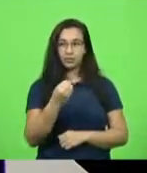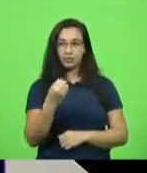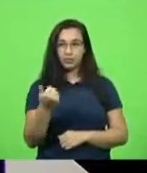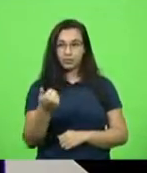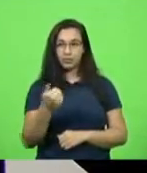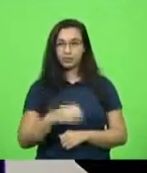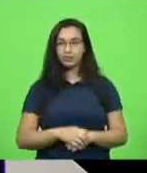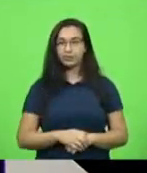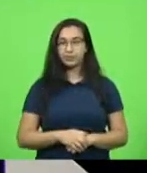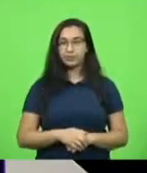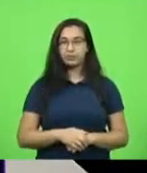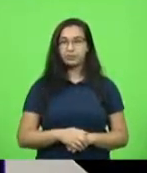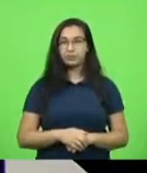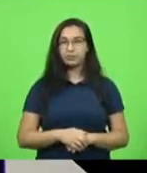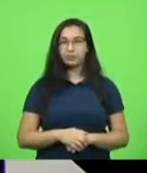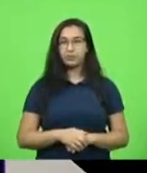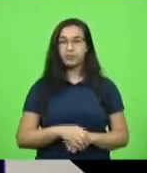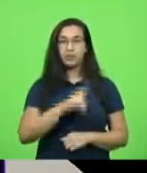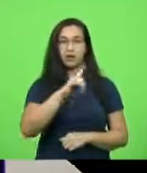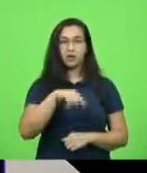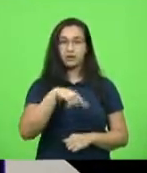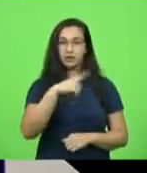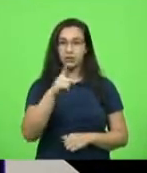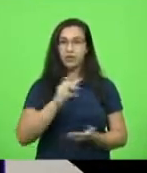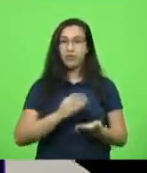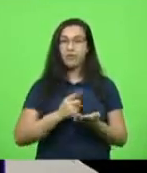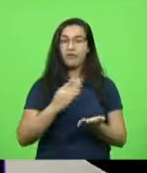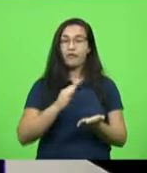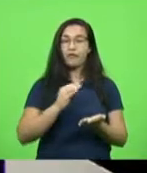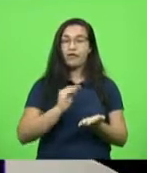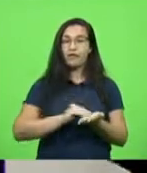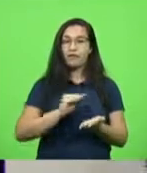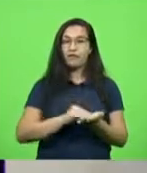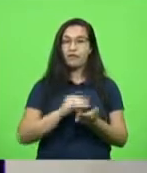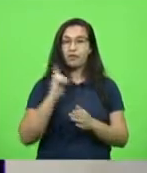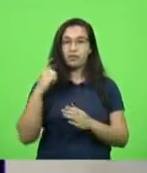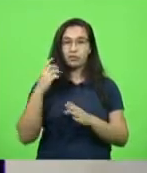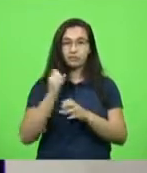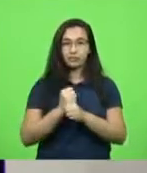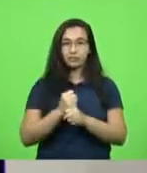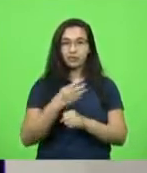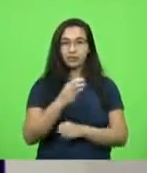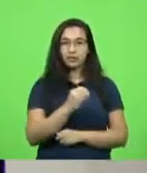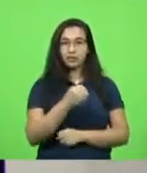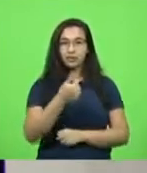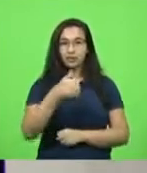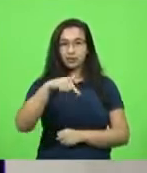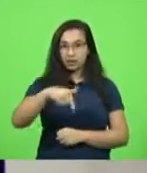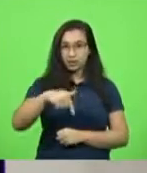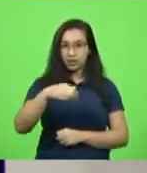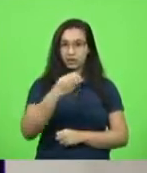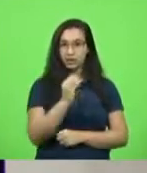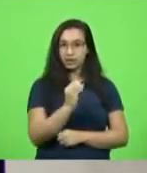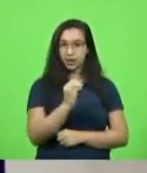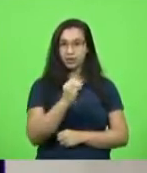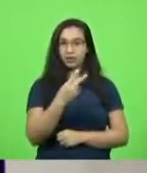deixaram de ser apreciadas por falta de quórum os requerimentos número 01702